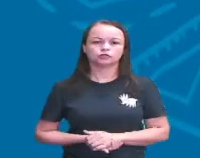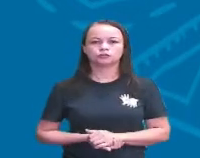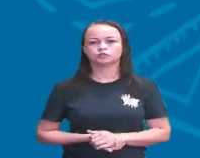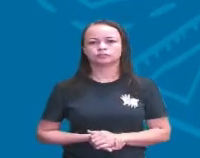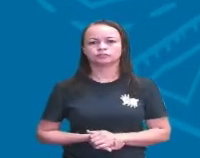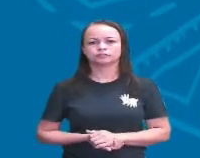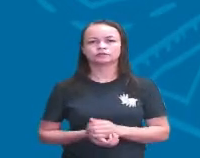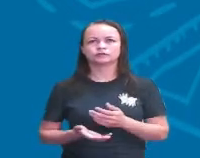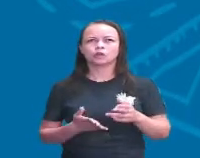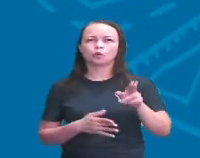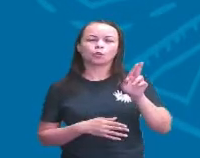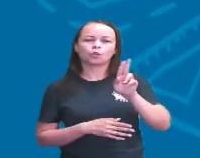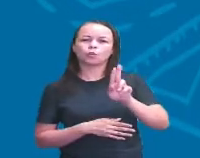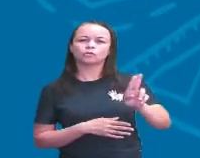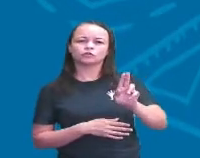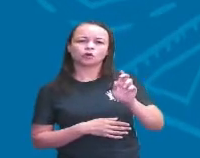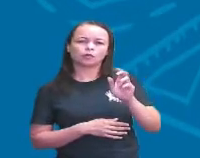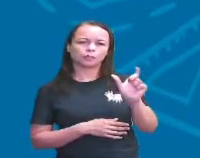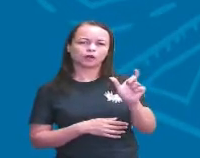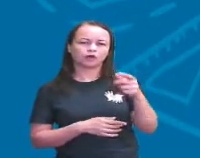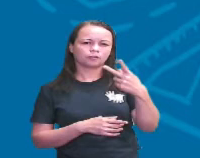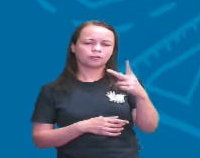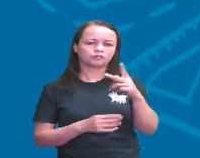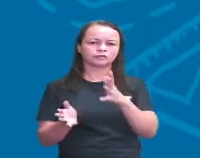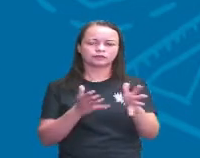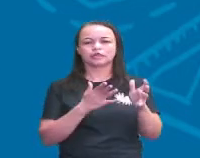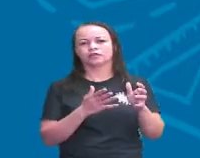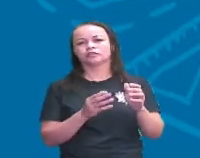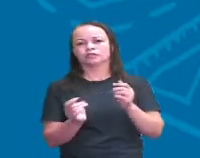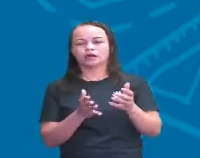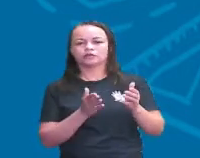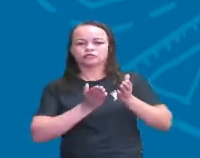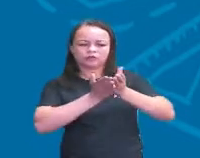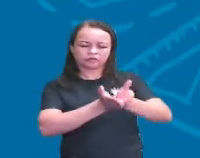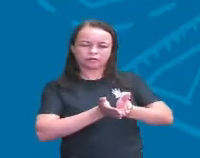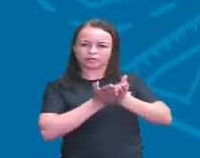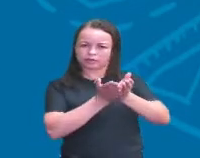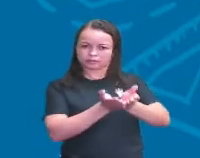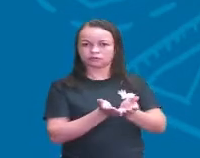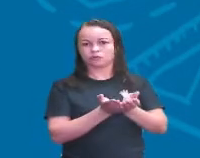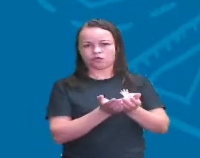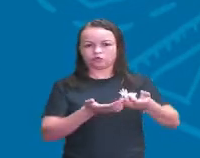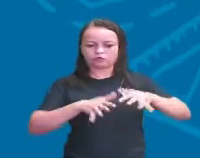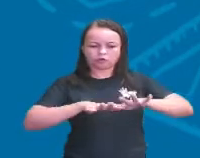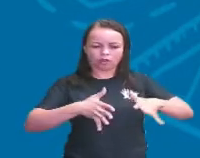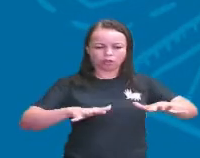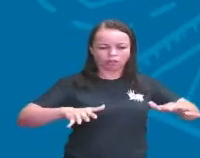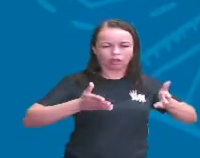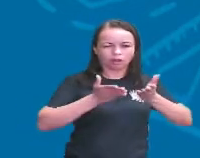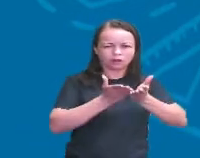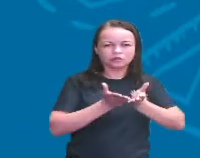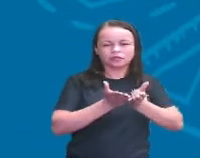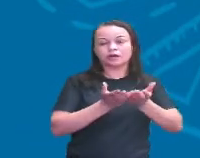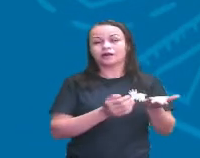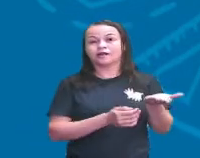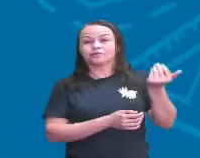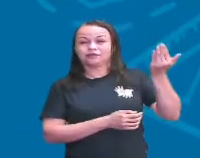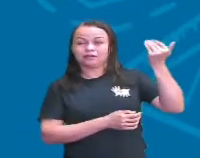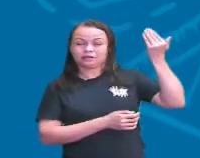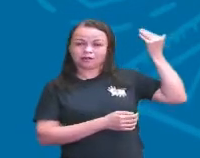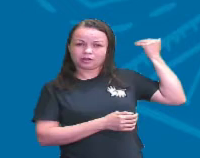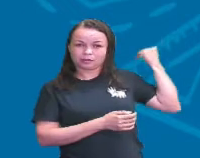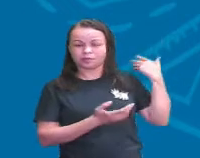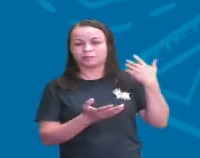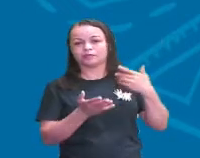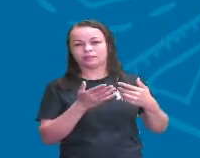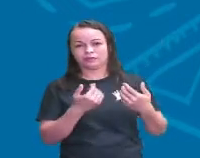só citar a melhor palavra para vocês. Avanço nas navegações marítimas. Antigamente, no tempo, bem tempo